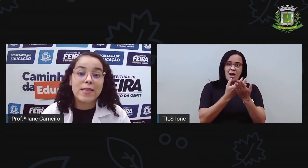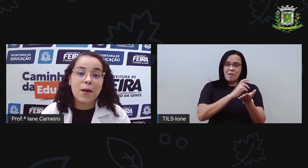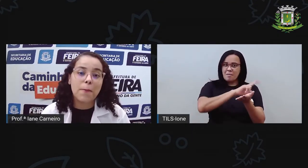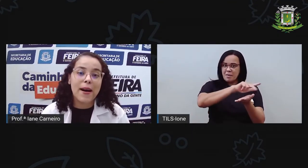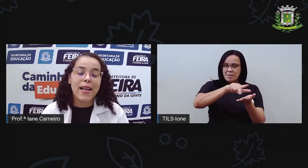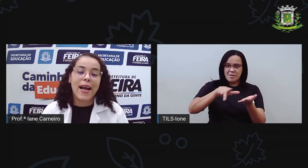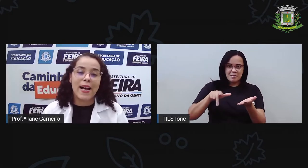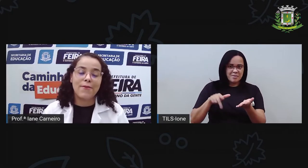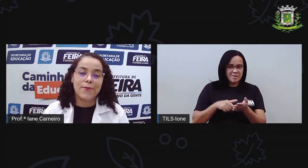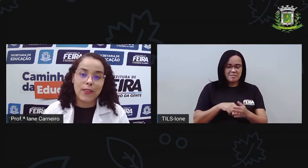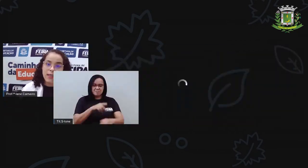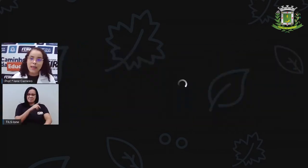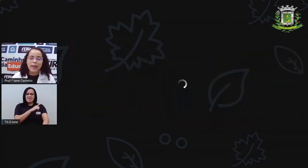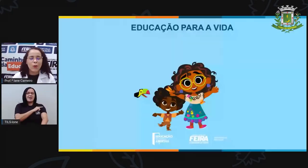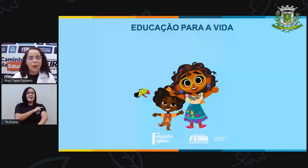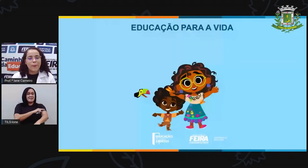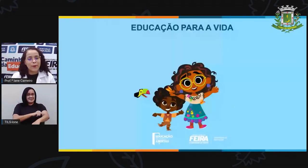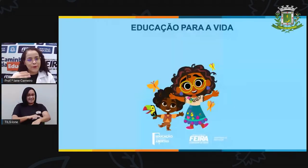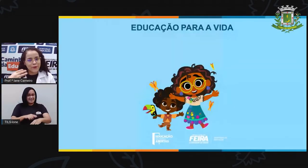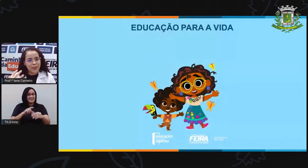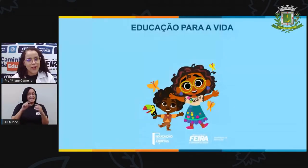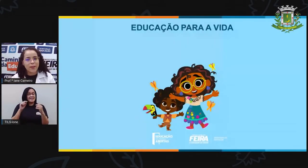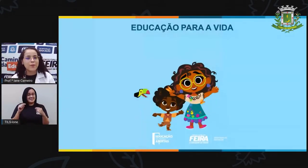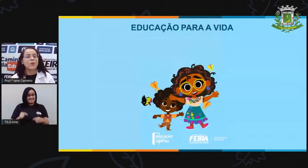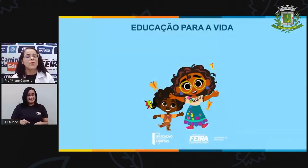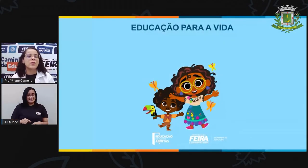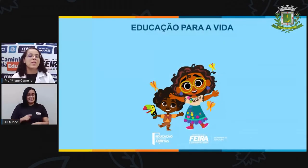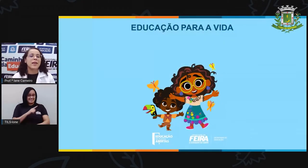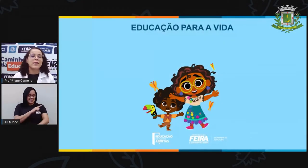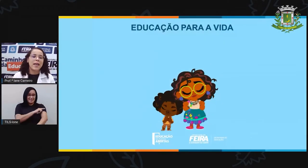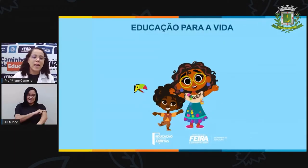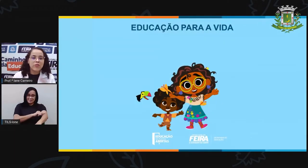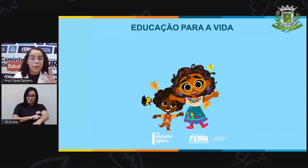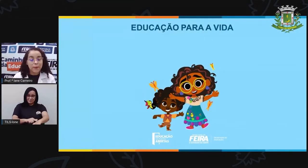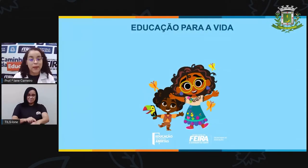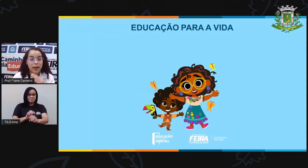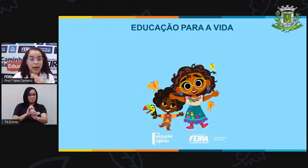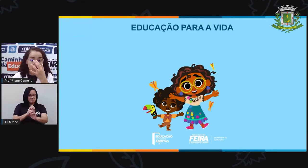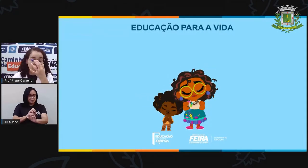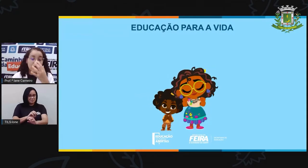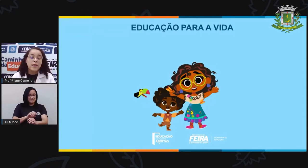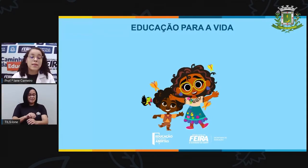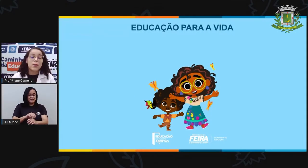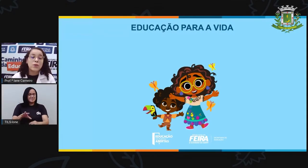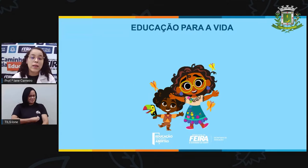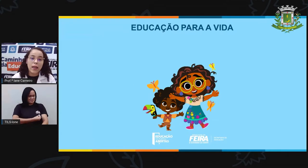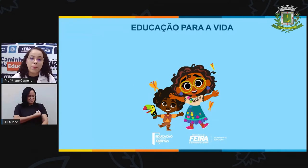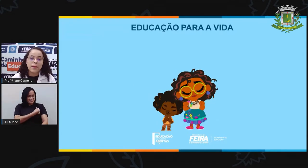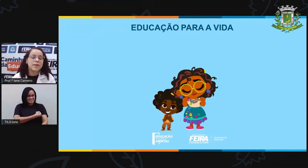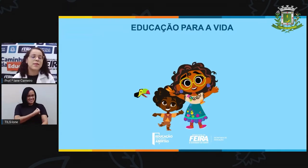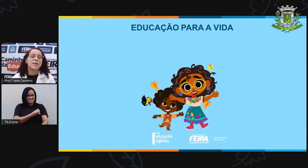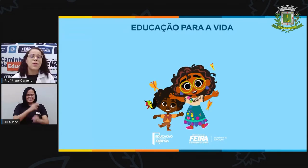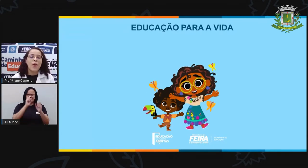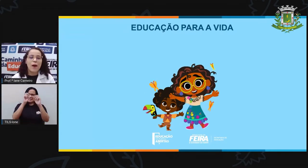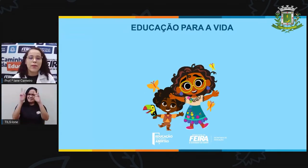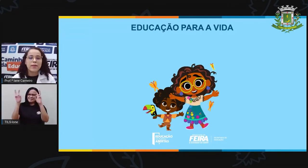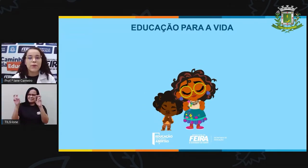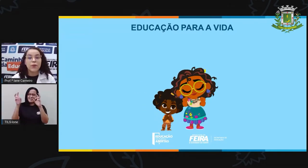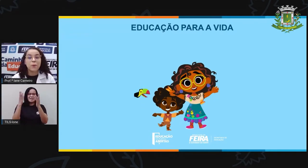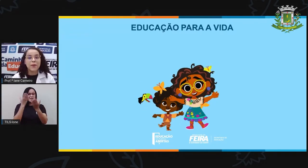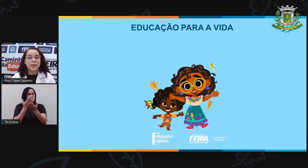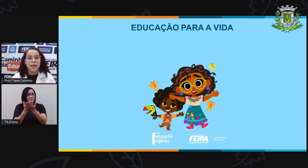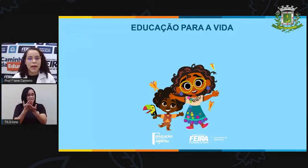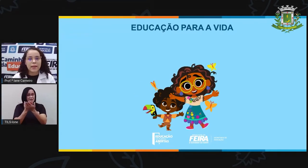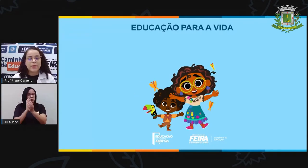educação para a vida. E como a prova vem falando com vocês desde a primeira aula, são temas, são aulas